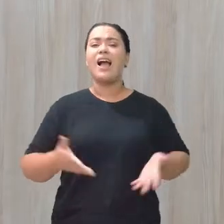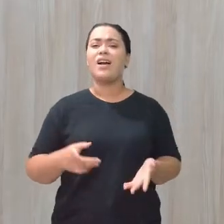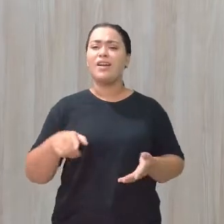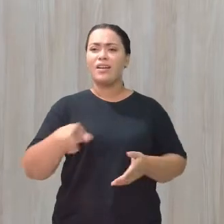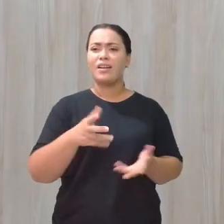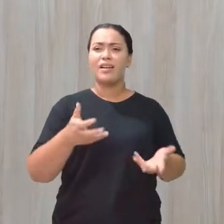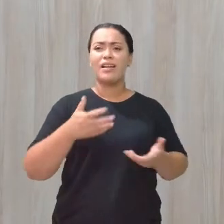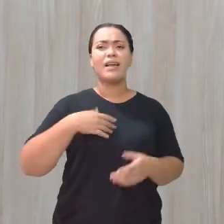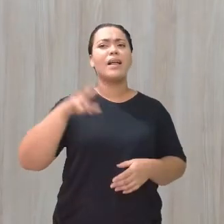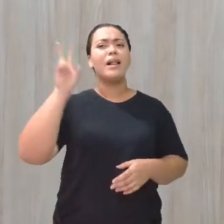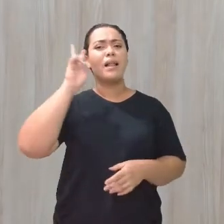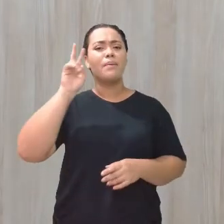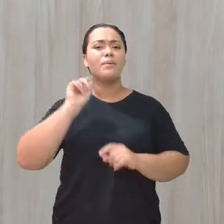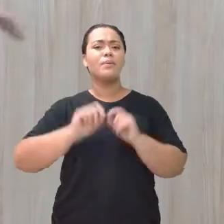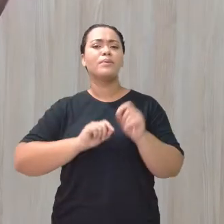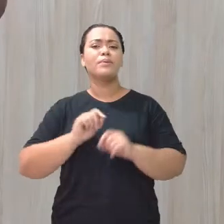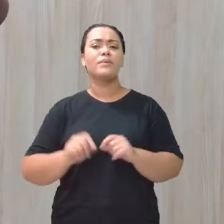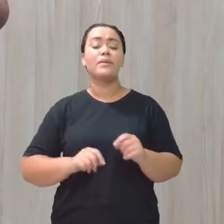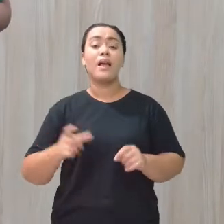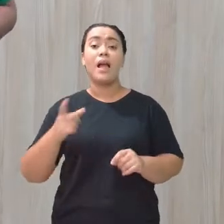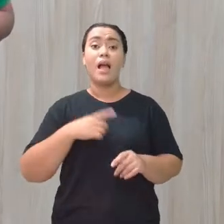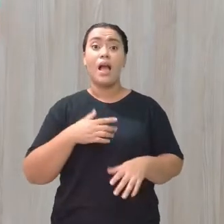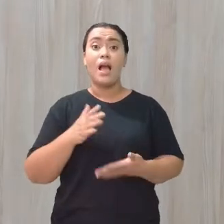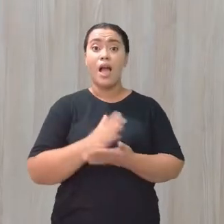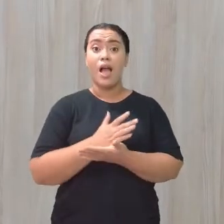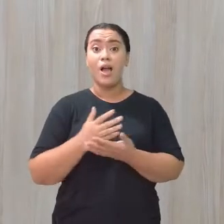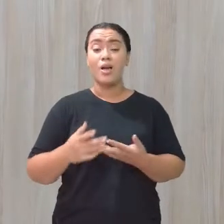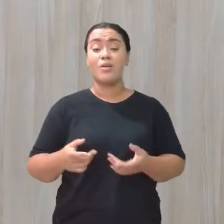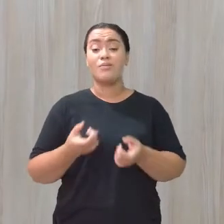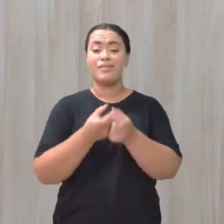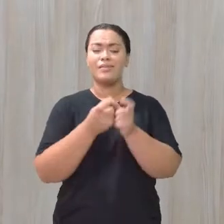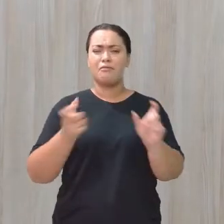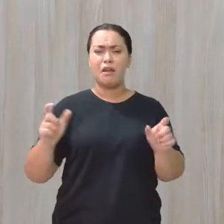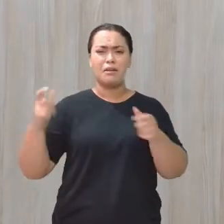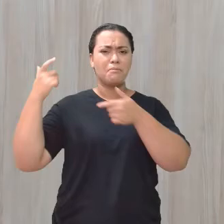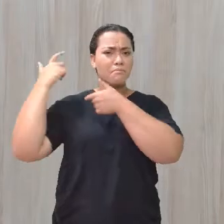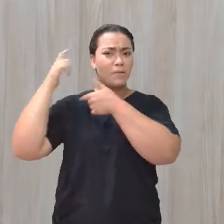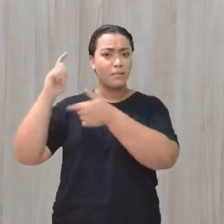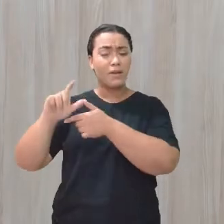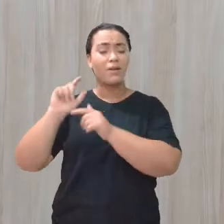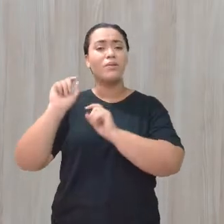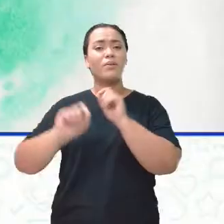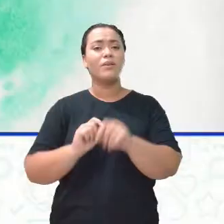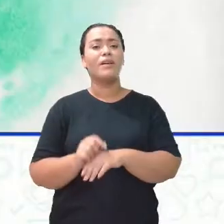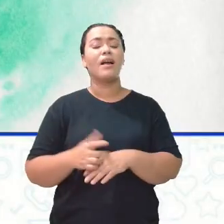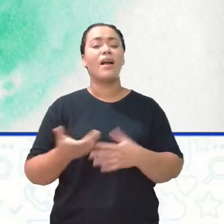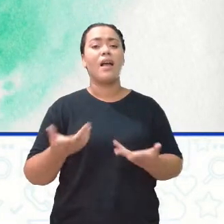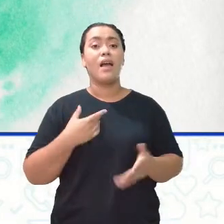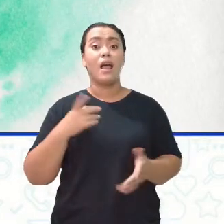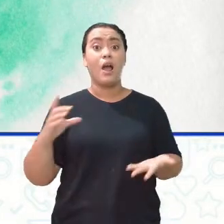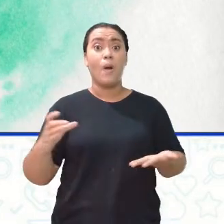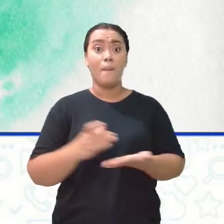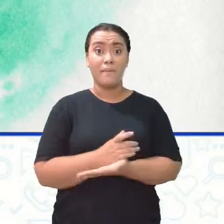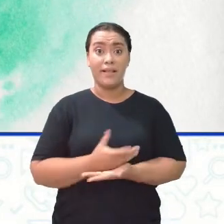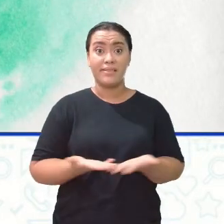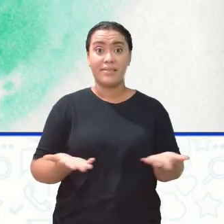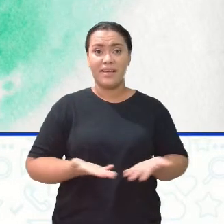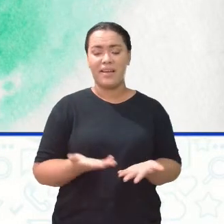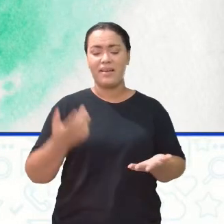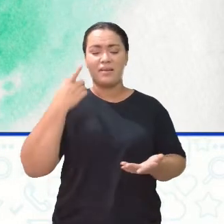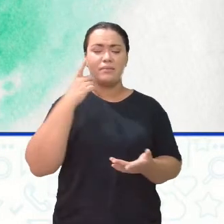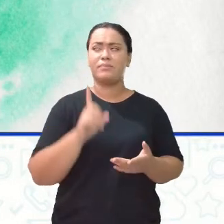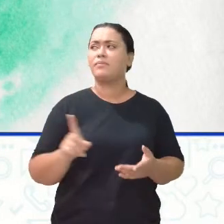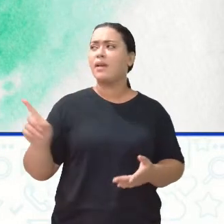vocês lembrem. A gente trabalhou alguns ditados populares. E aí eu quero que vocês completem aí, tá? Por favor, participa